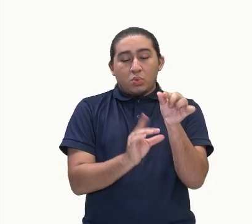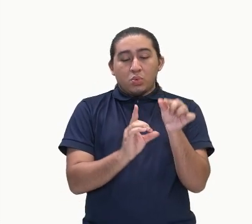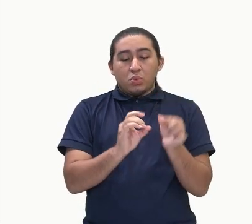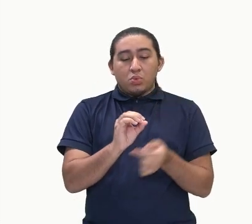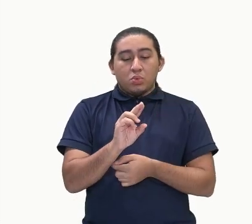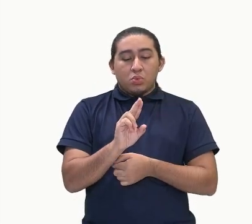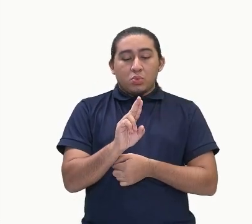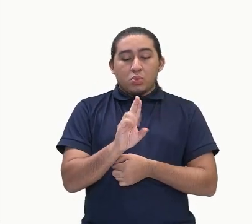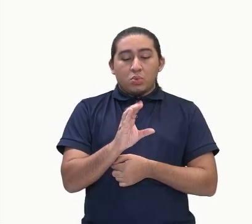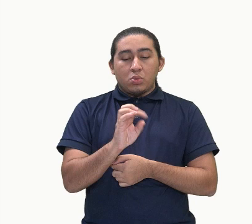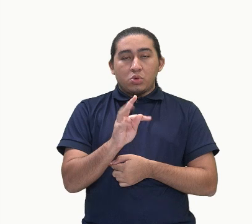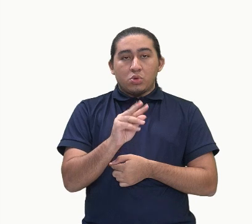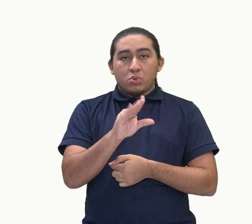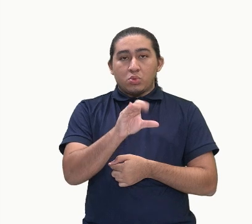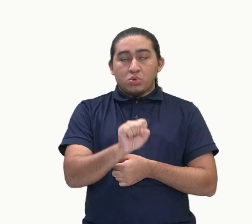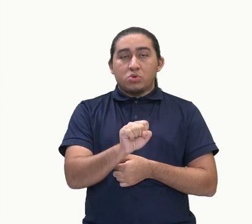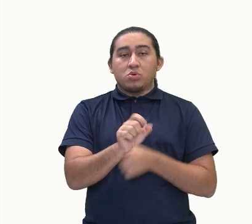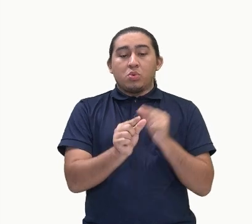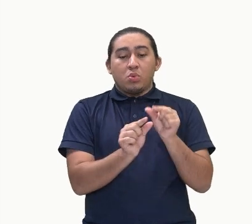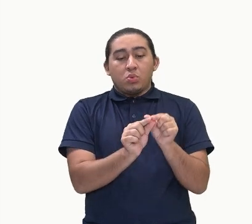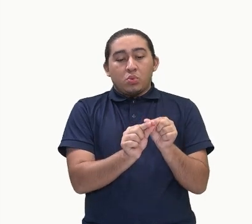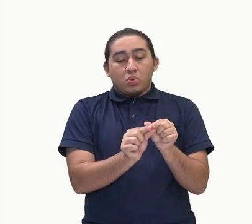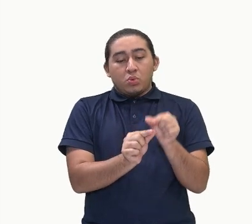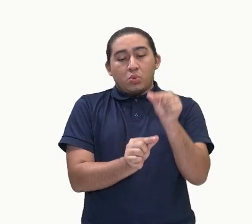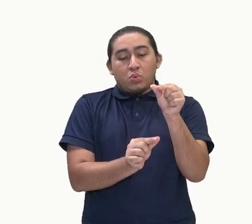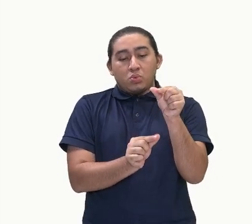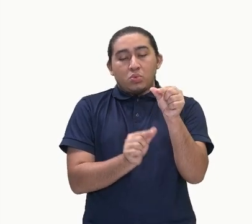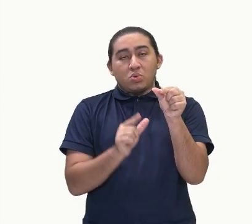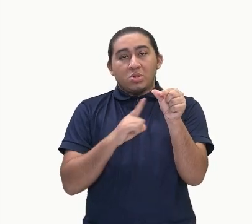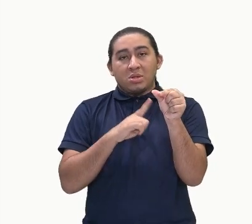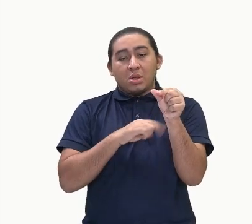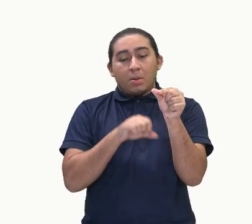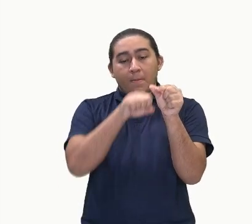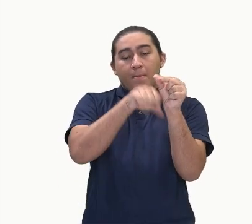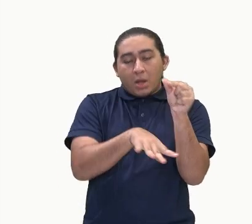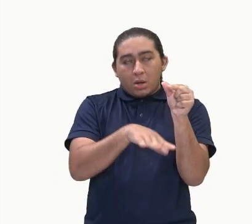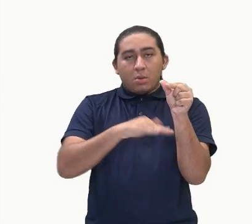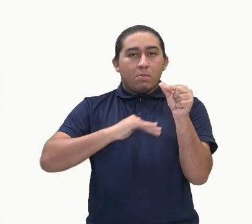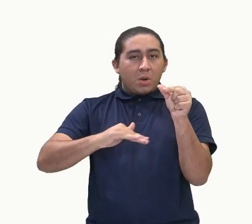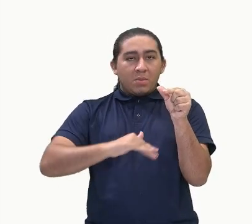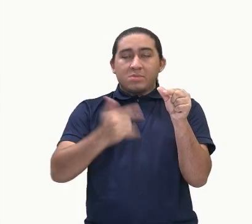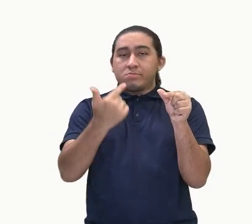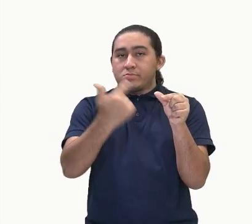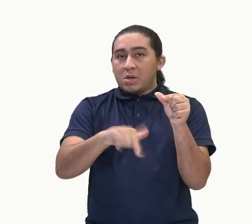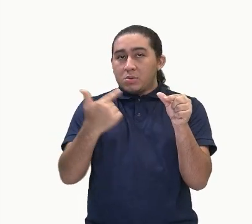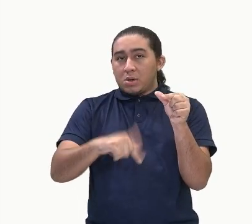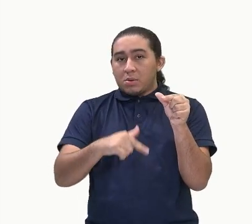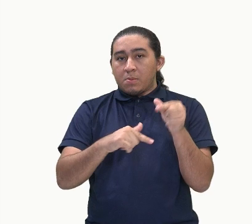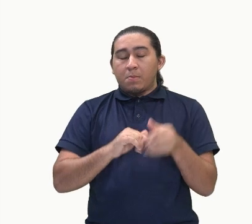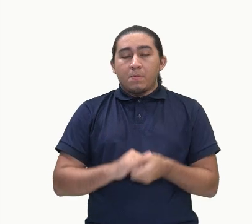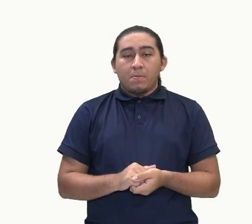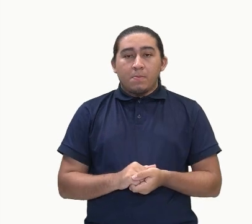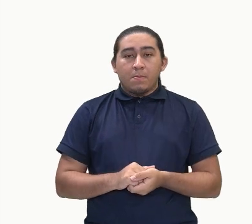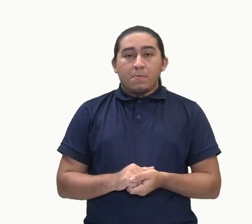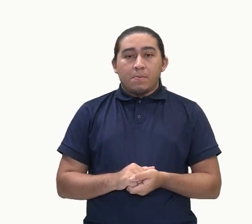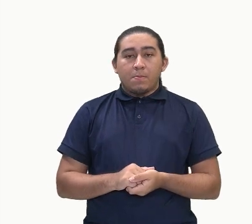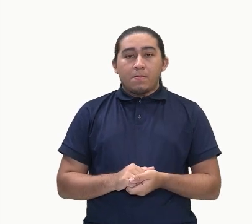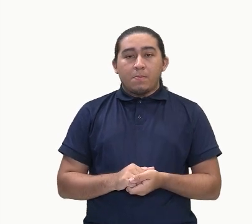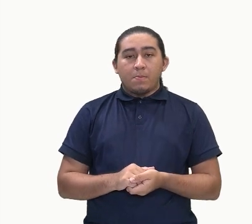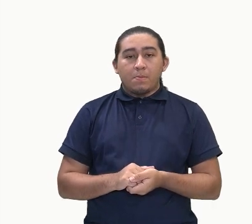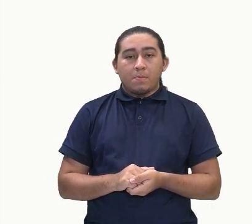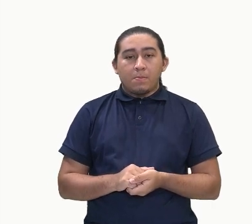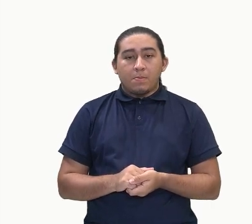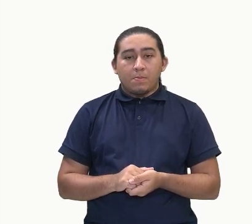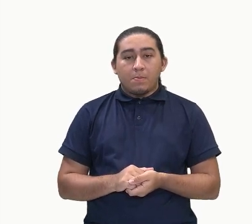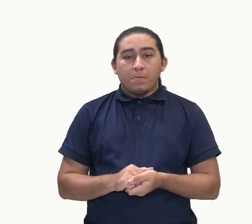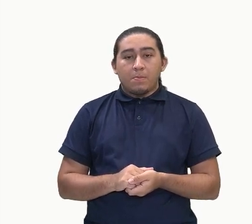seriam canais onde ela pudesse liberar essas secreções, lançar essas secreções. Então,